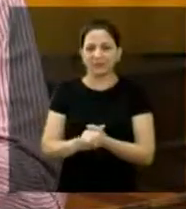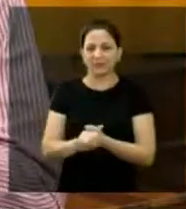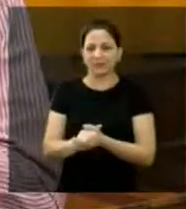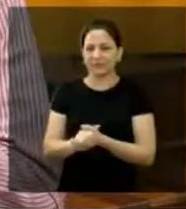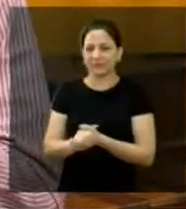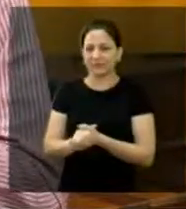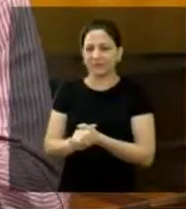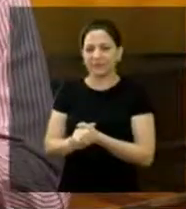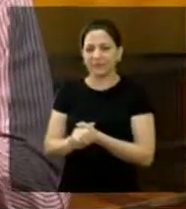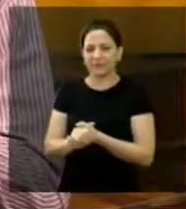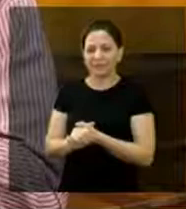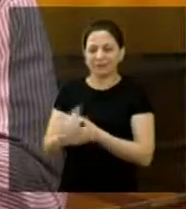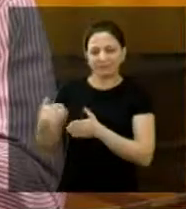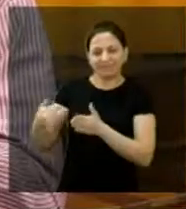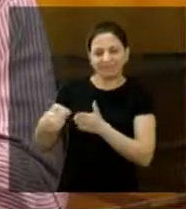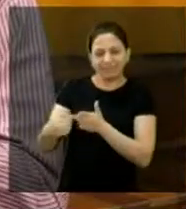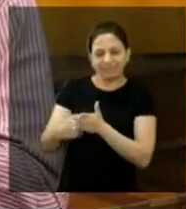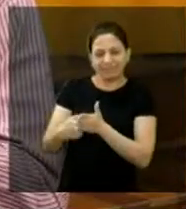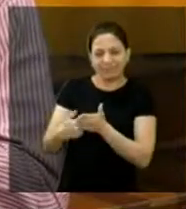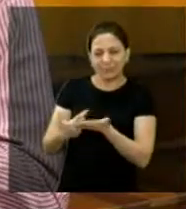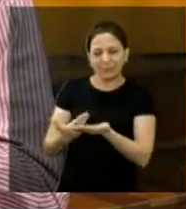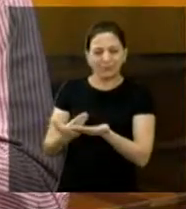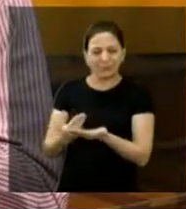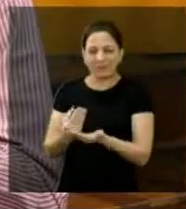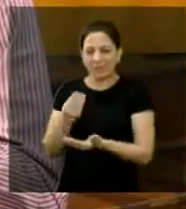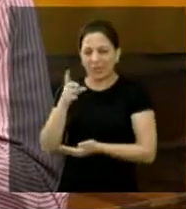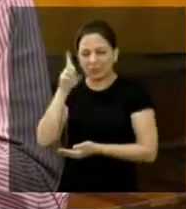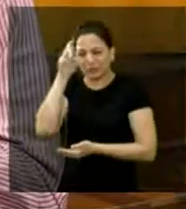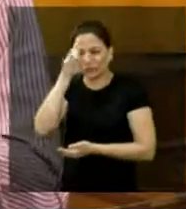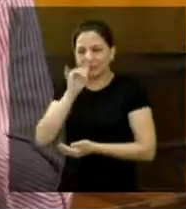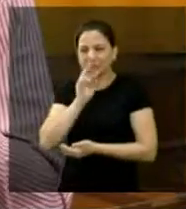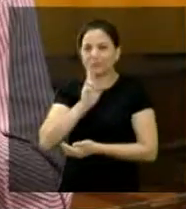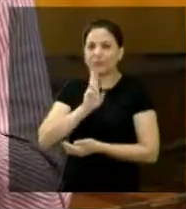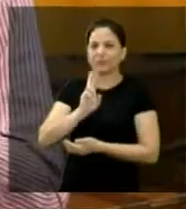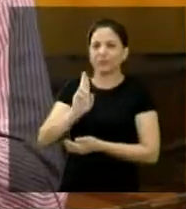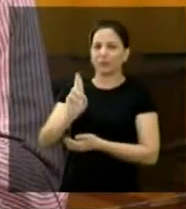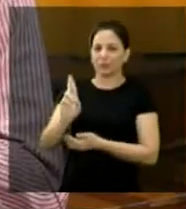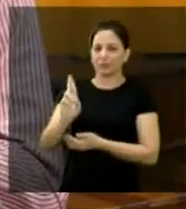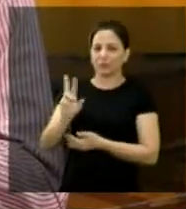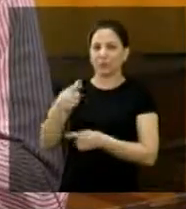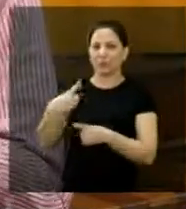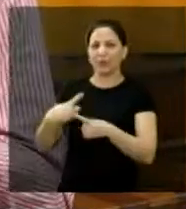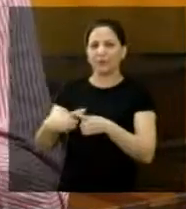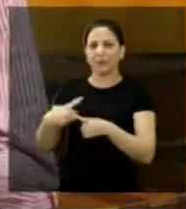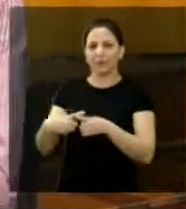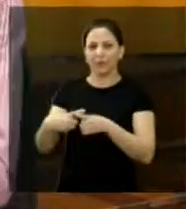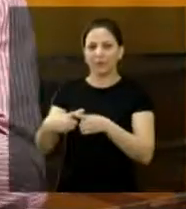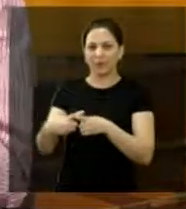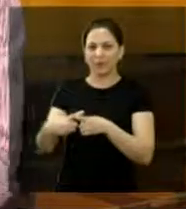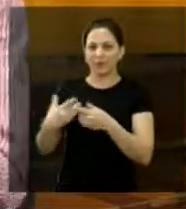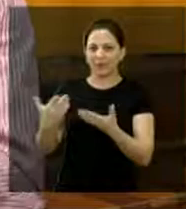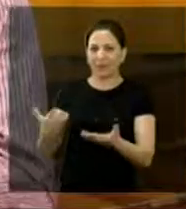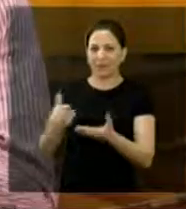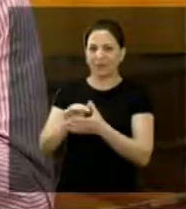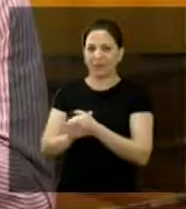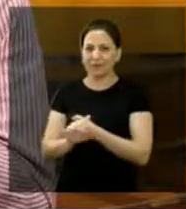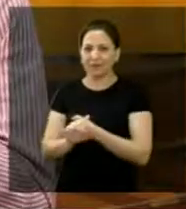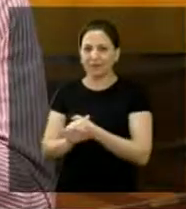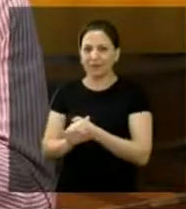pergunta, rapaz, difícil de ser respondida, né? Até porque, se você me permite fazer um